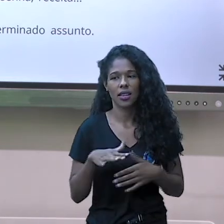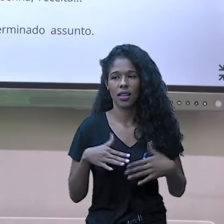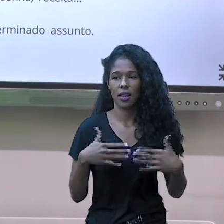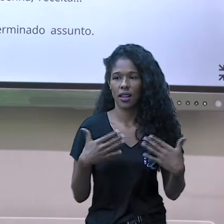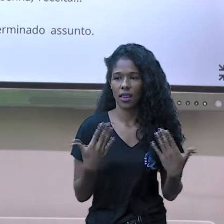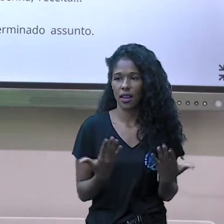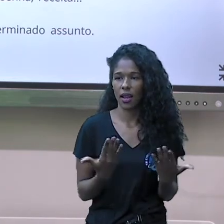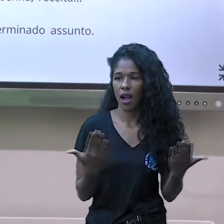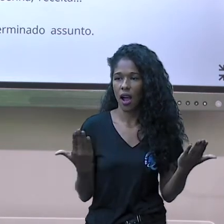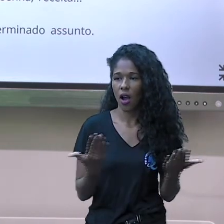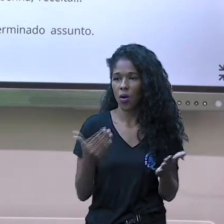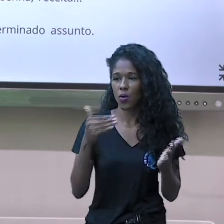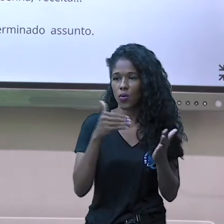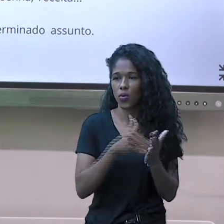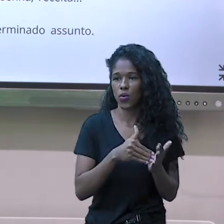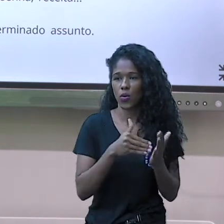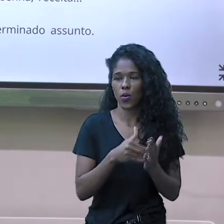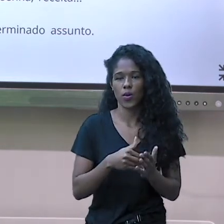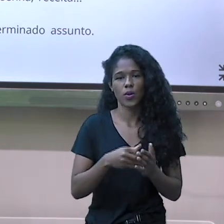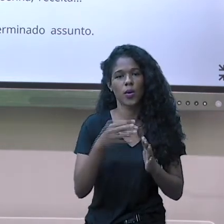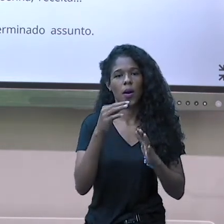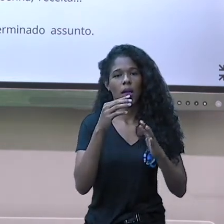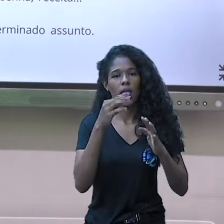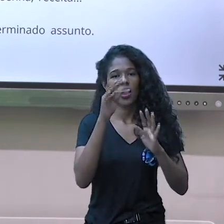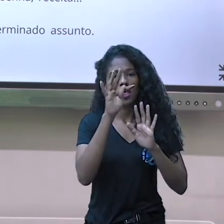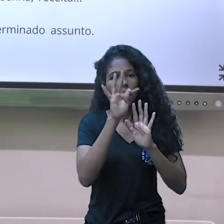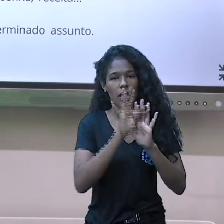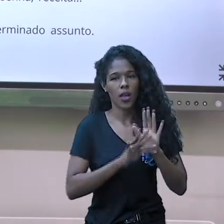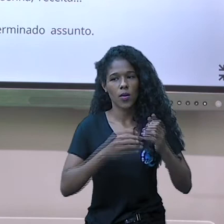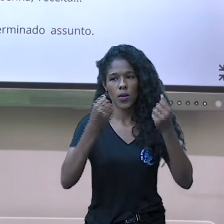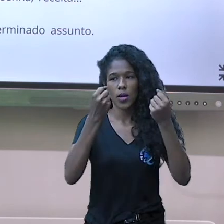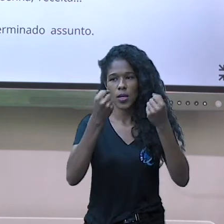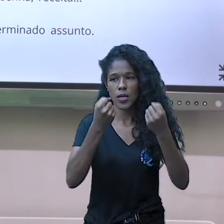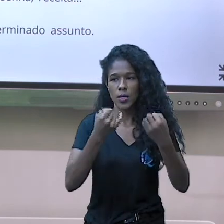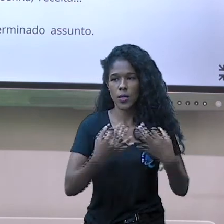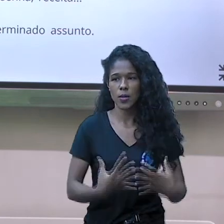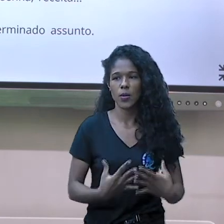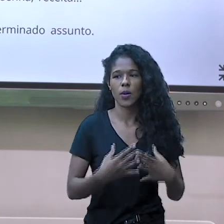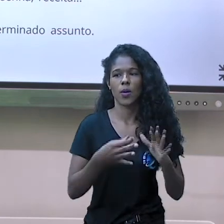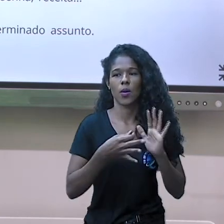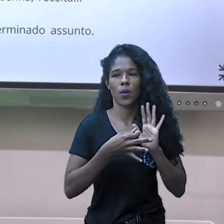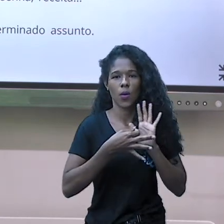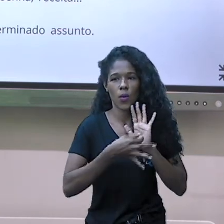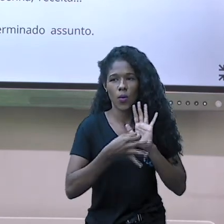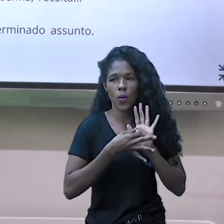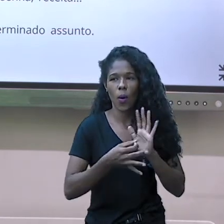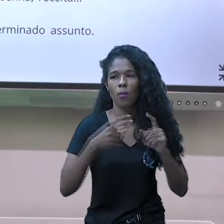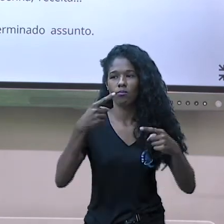acertei tudo? Vamos lá? Enviar as respostas e vamos lá, ó. Oi, certo,